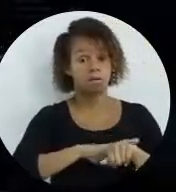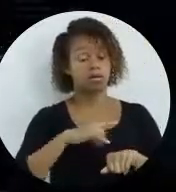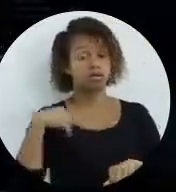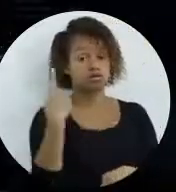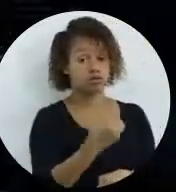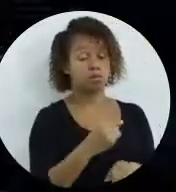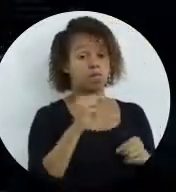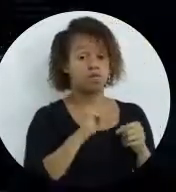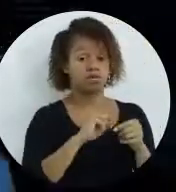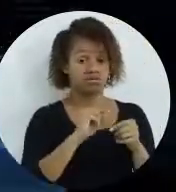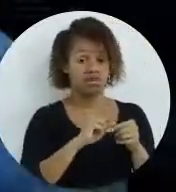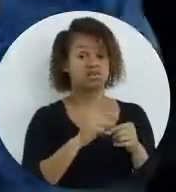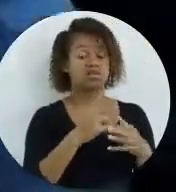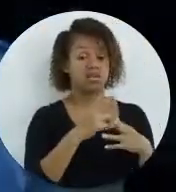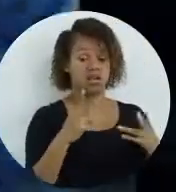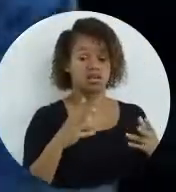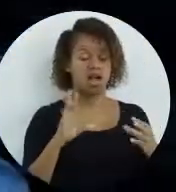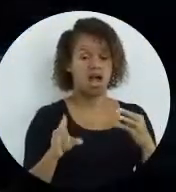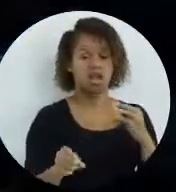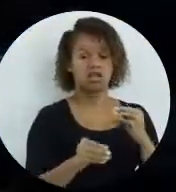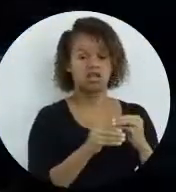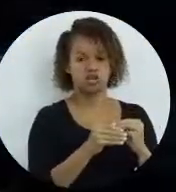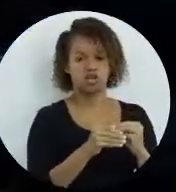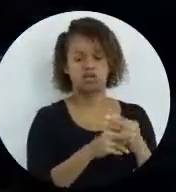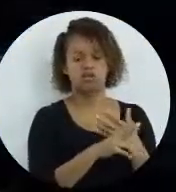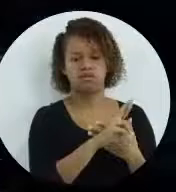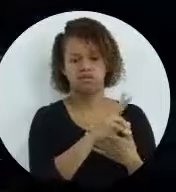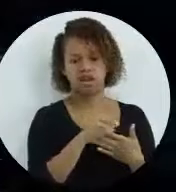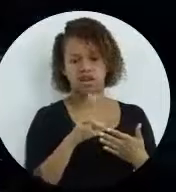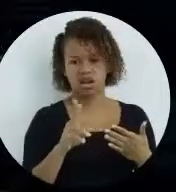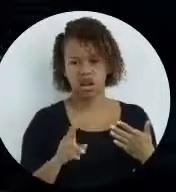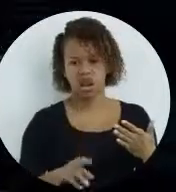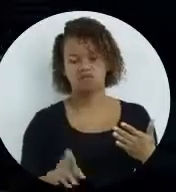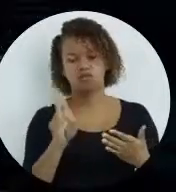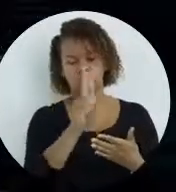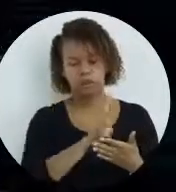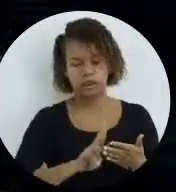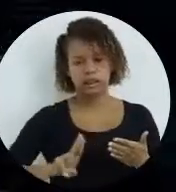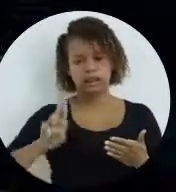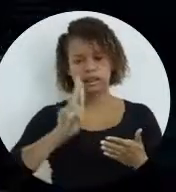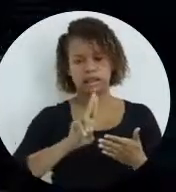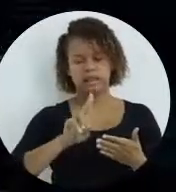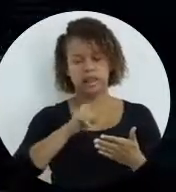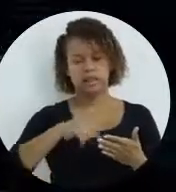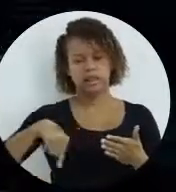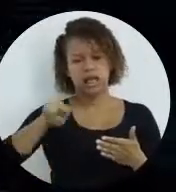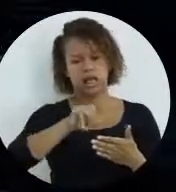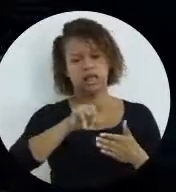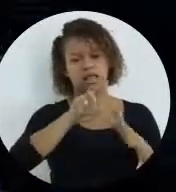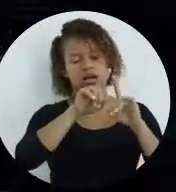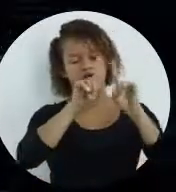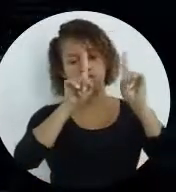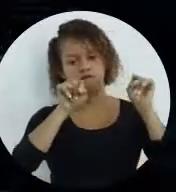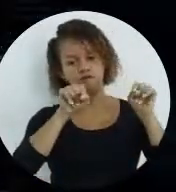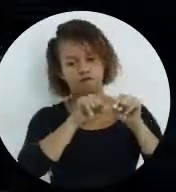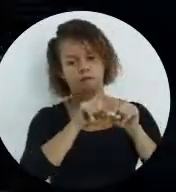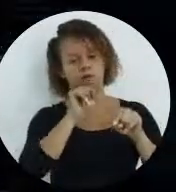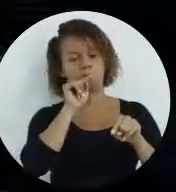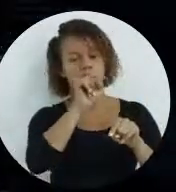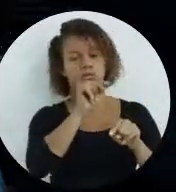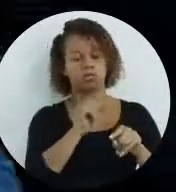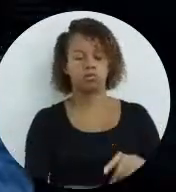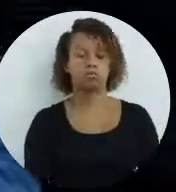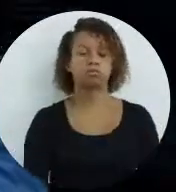pode fazer essa forma de adicionar variáveis utilizando essa forma com o